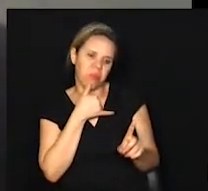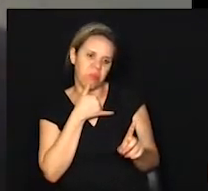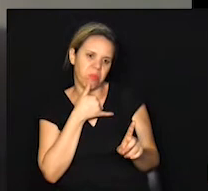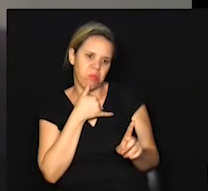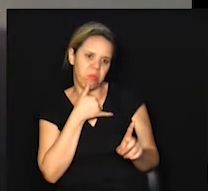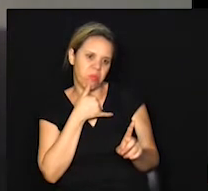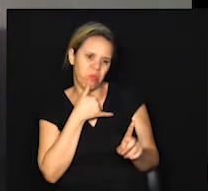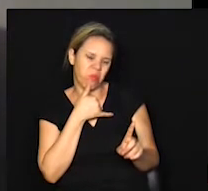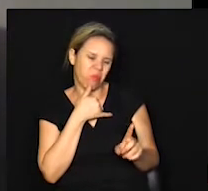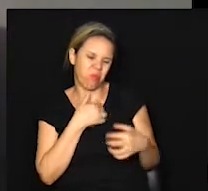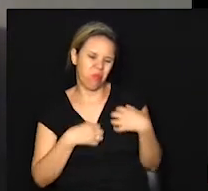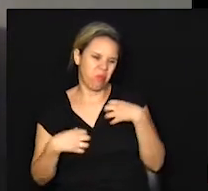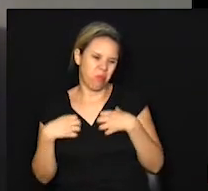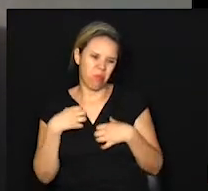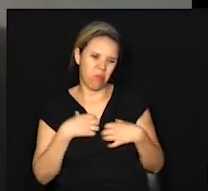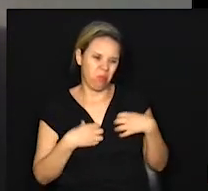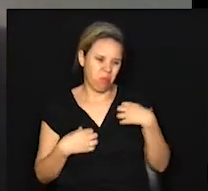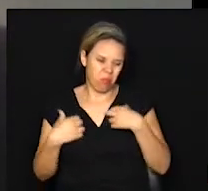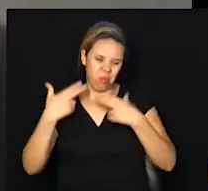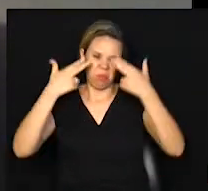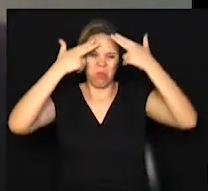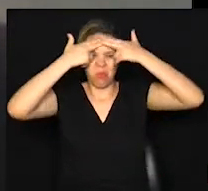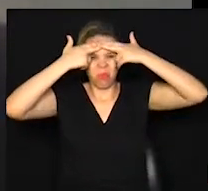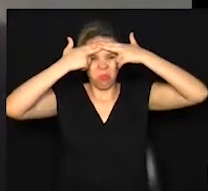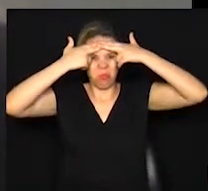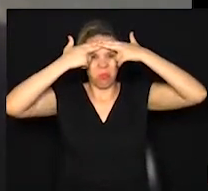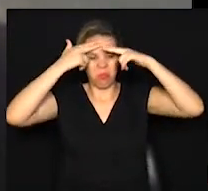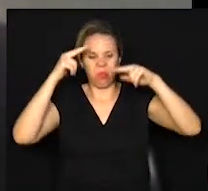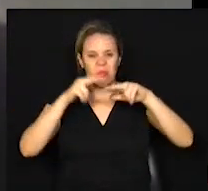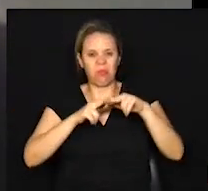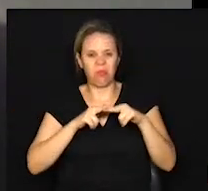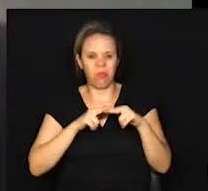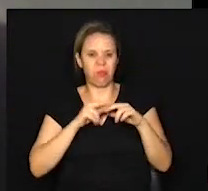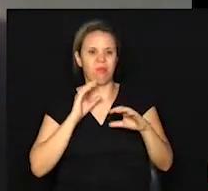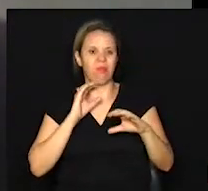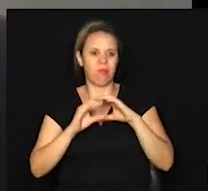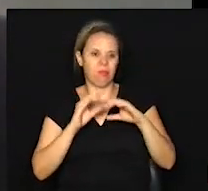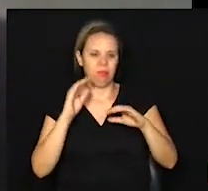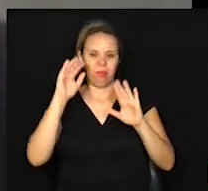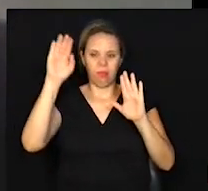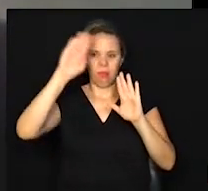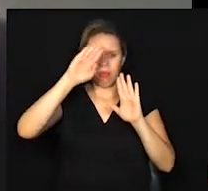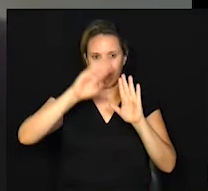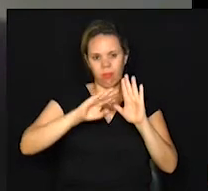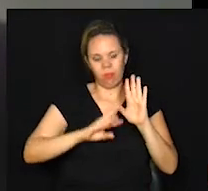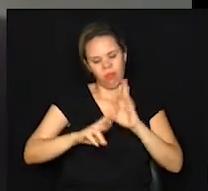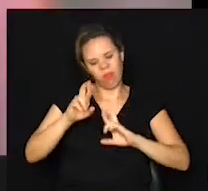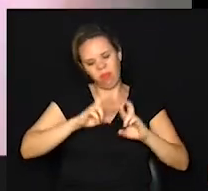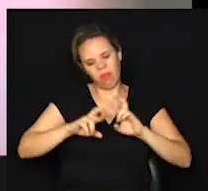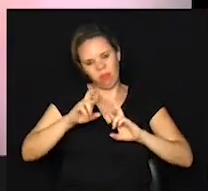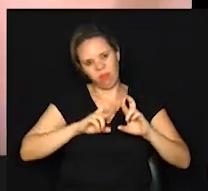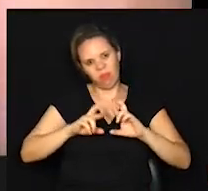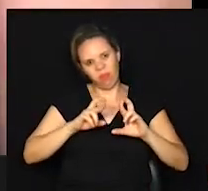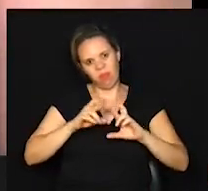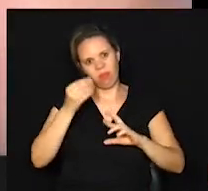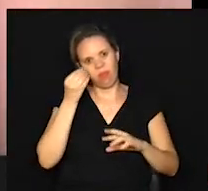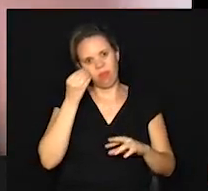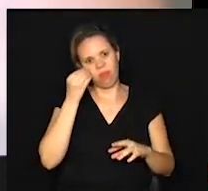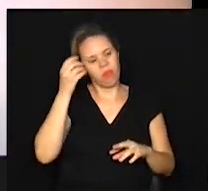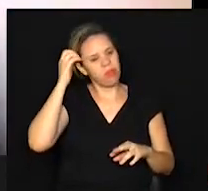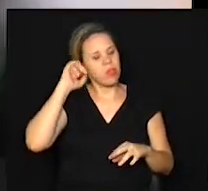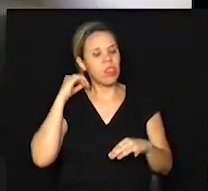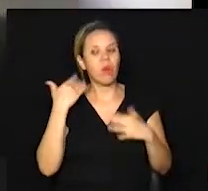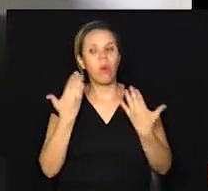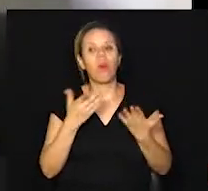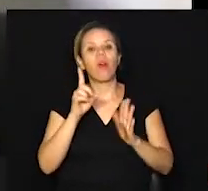muito receosa, inclusive por conta das relações hierárquicas, acabou analisando, tentando entender quais direitos ela